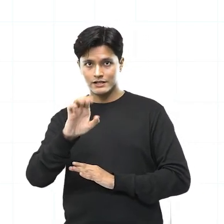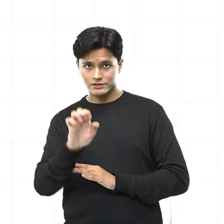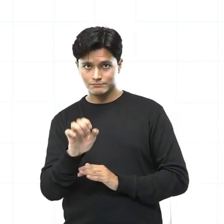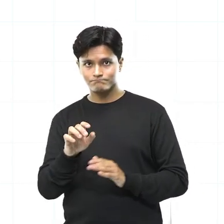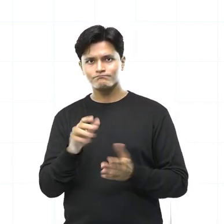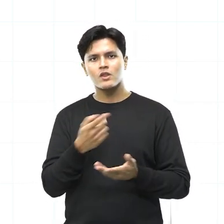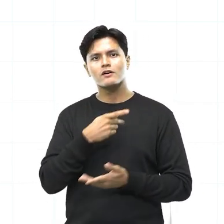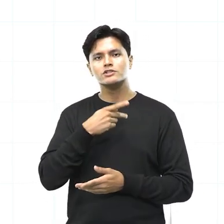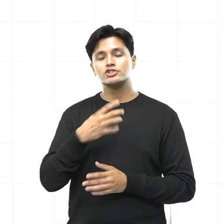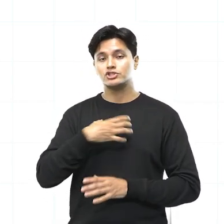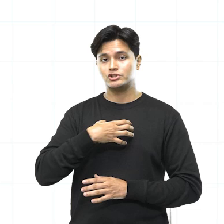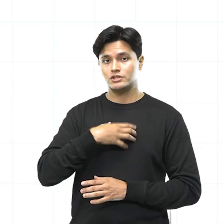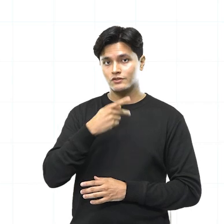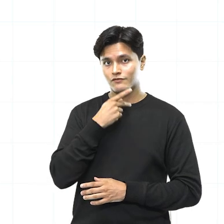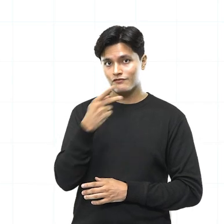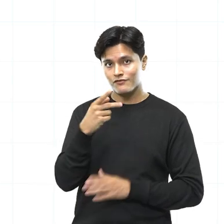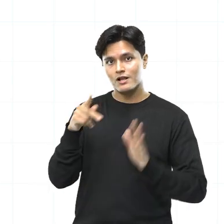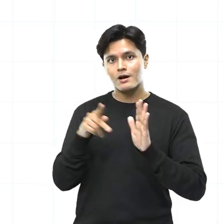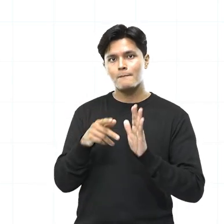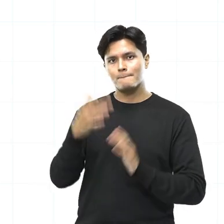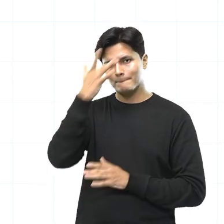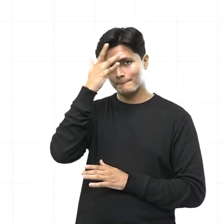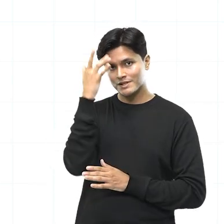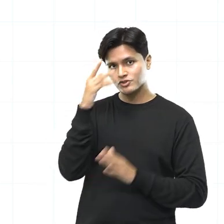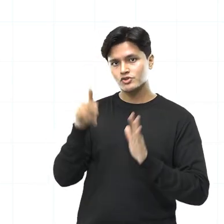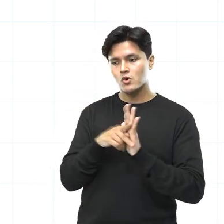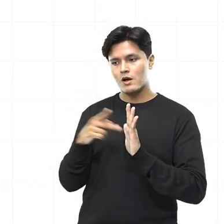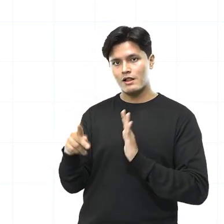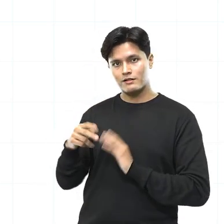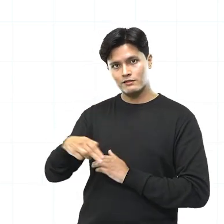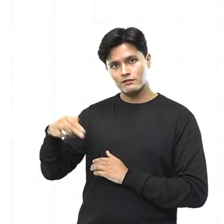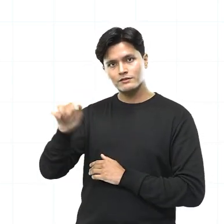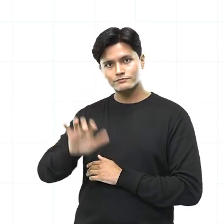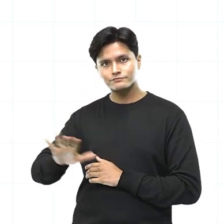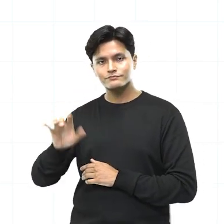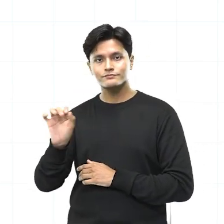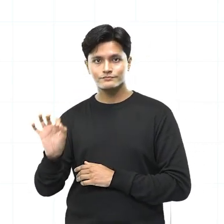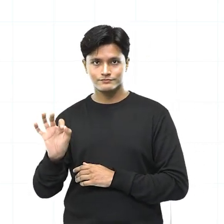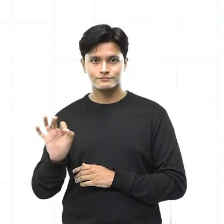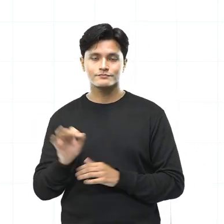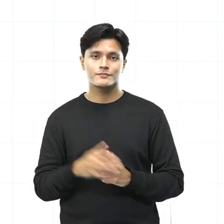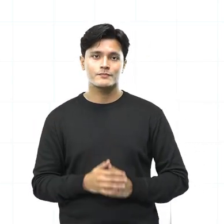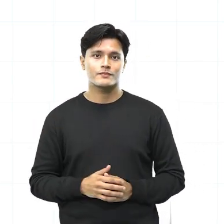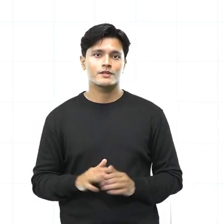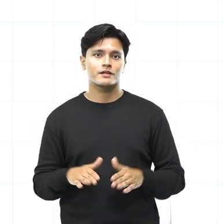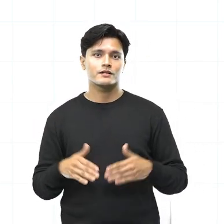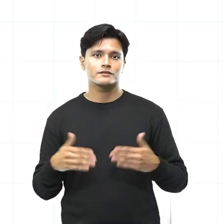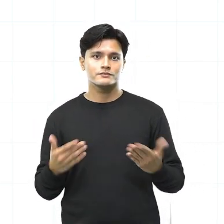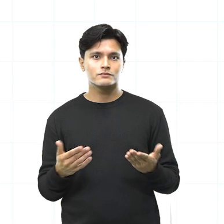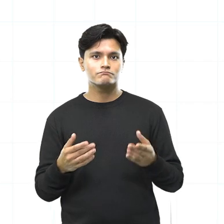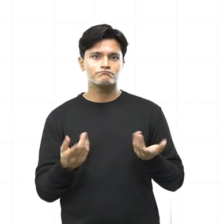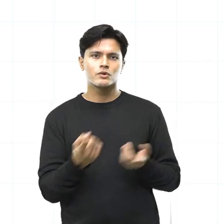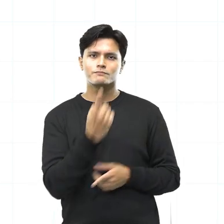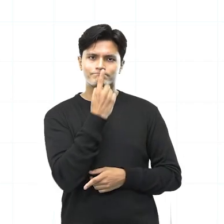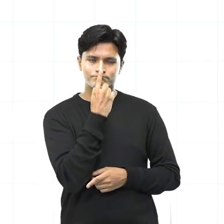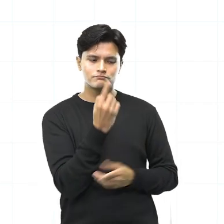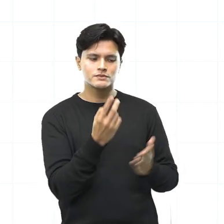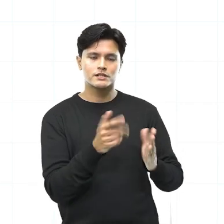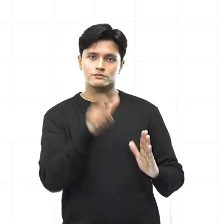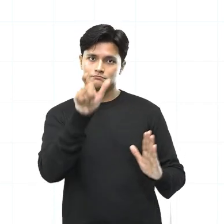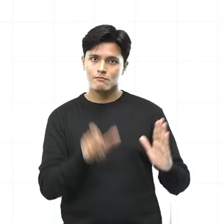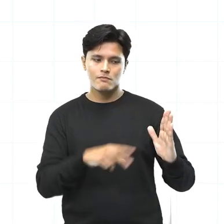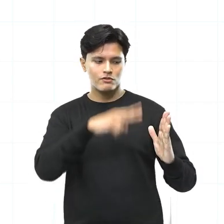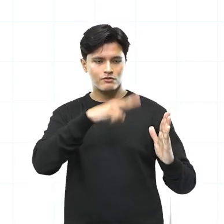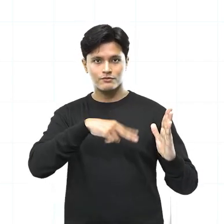sertão fala, para mostrar, chegar mais próximo possível do leitor, como é uma pessoa